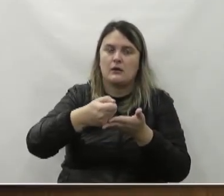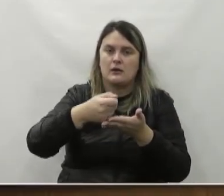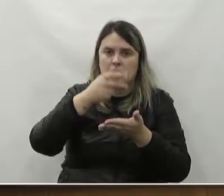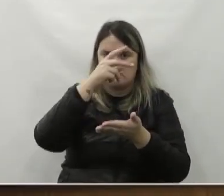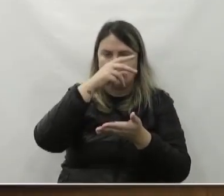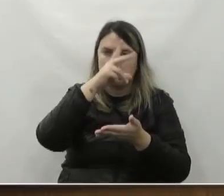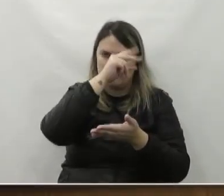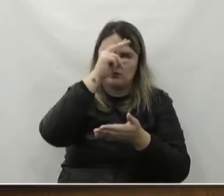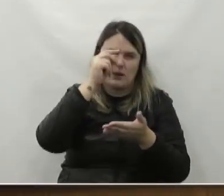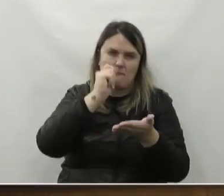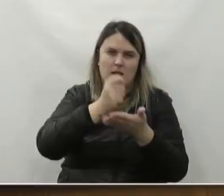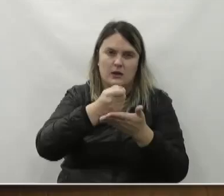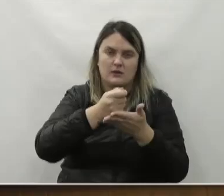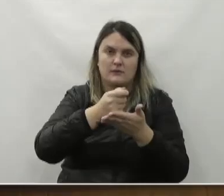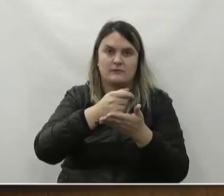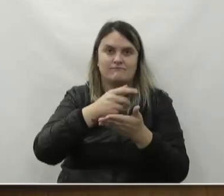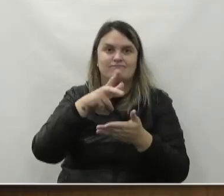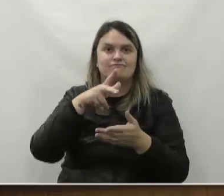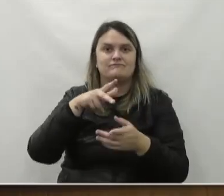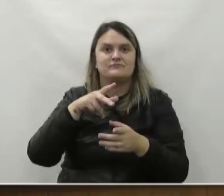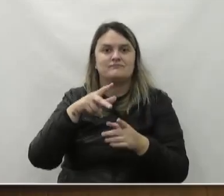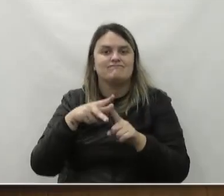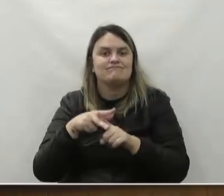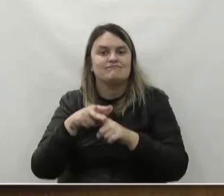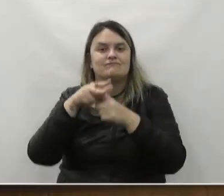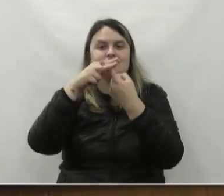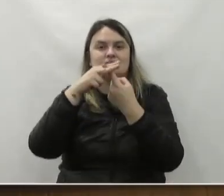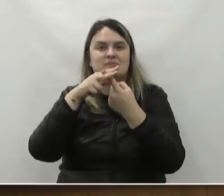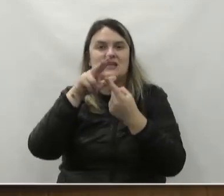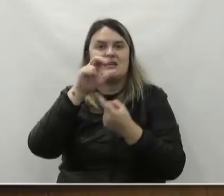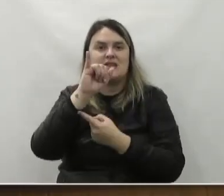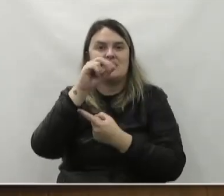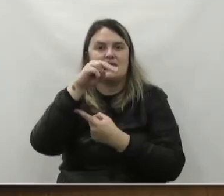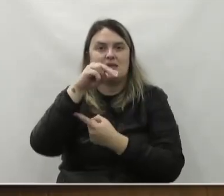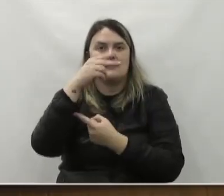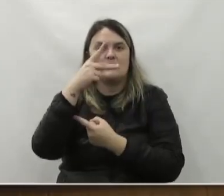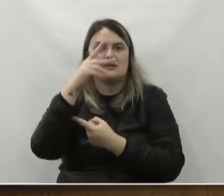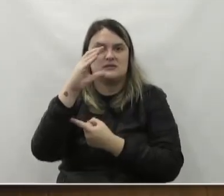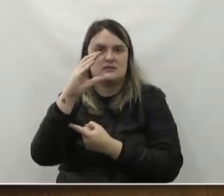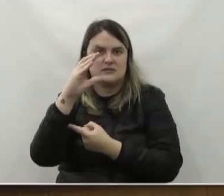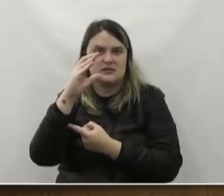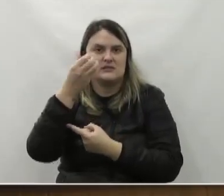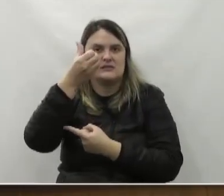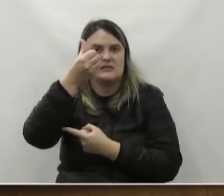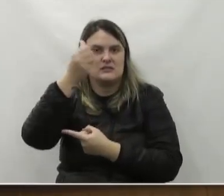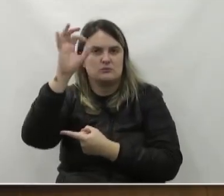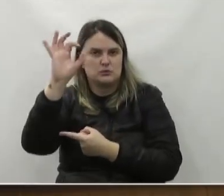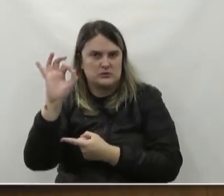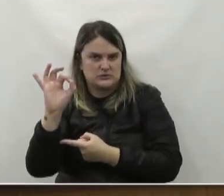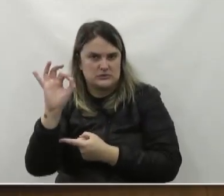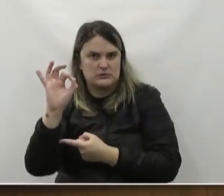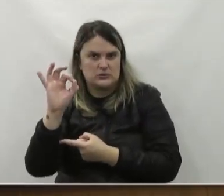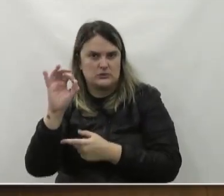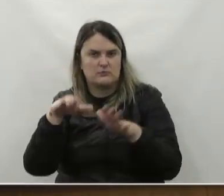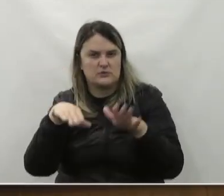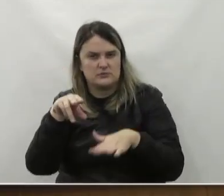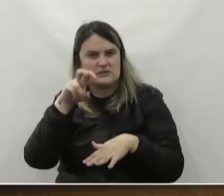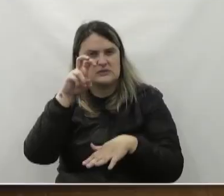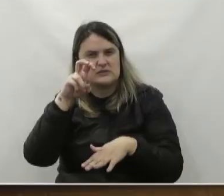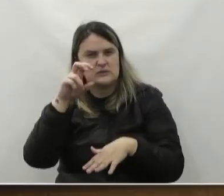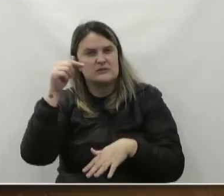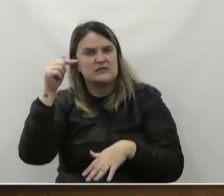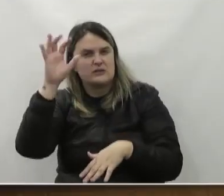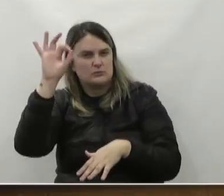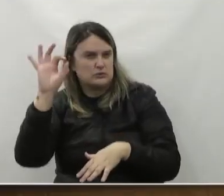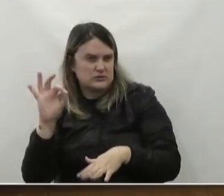município. Esse aumento vai ter, esse reajuste vai ser o INPC, que hoje dá 6%, em torno de 5% a